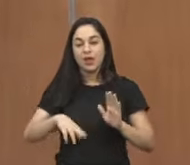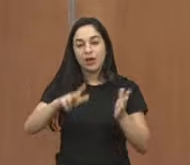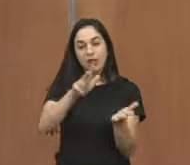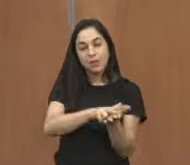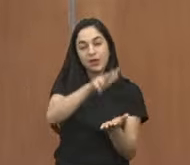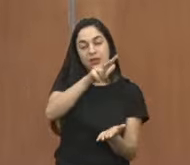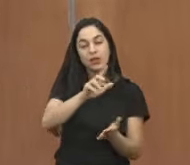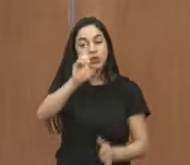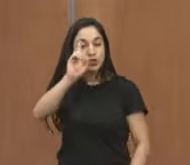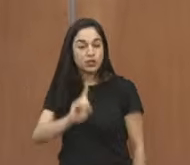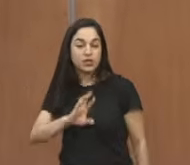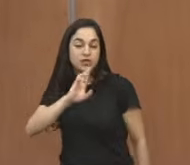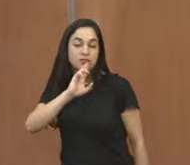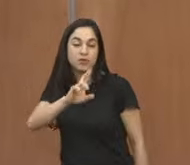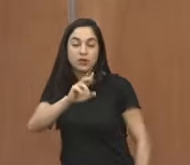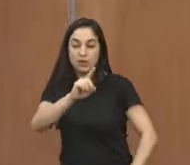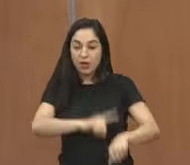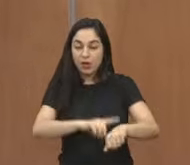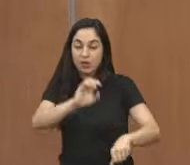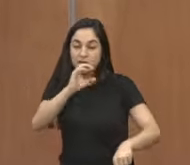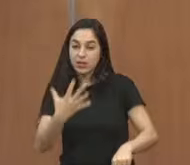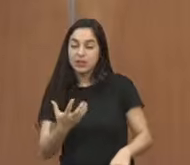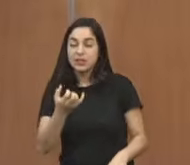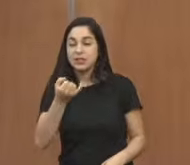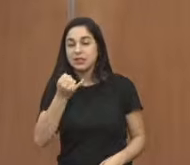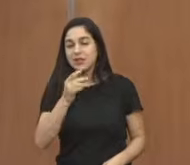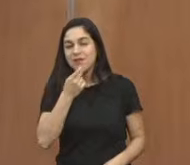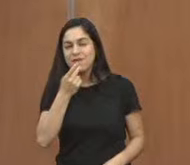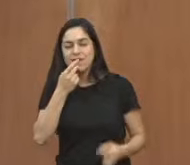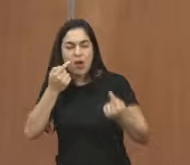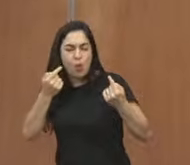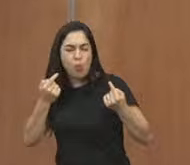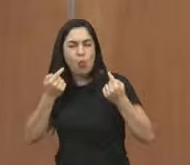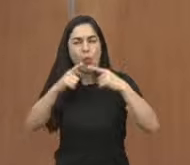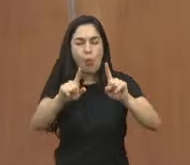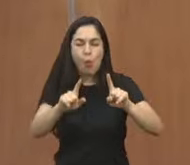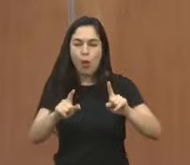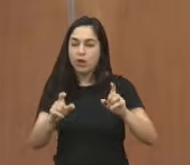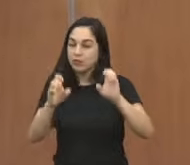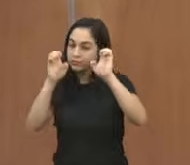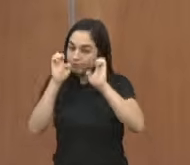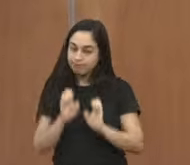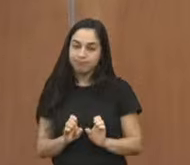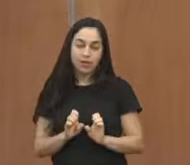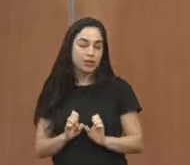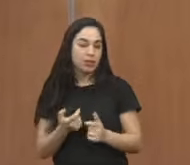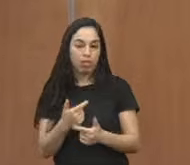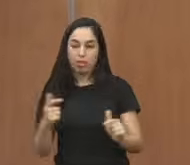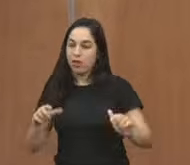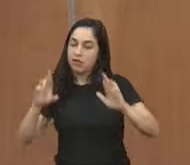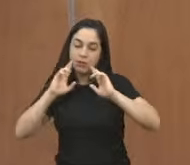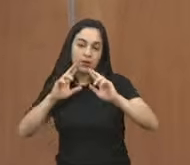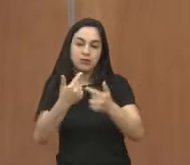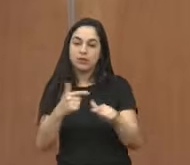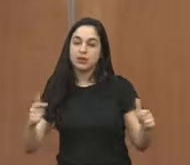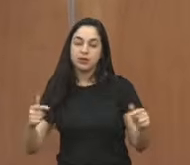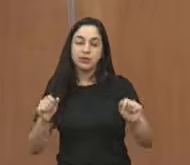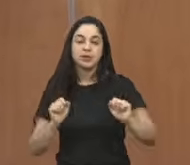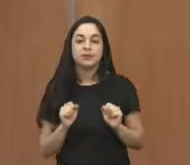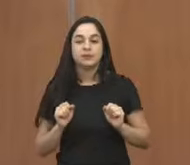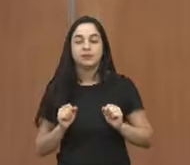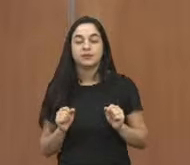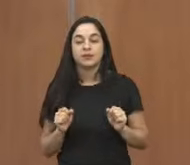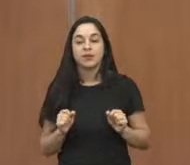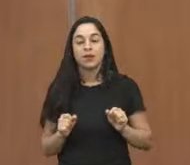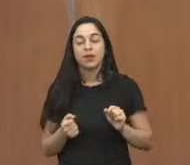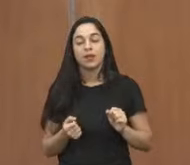resposta imediata, em caso de fala agressiva ou desrespeitosa, contribuindo para a manutenção do